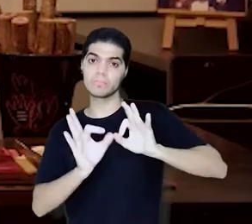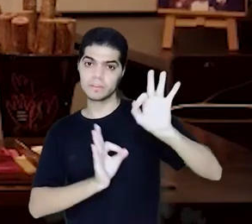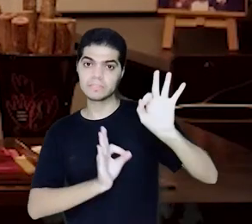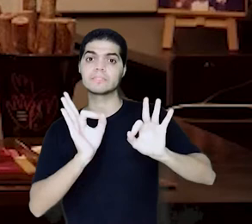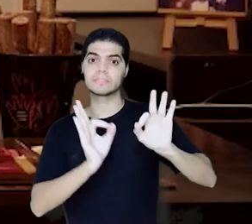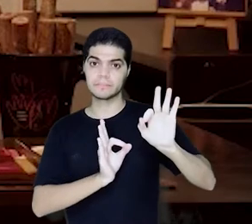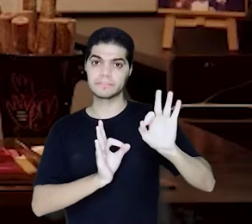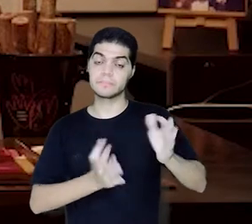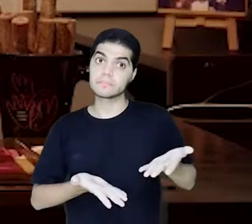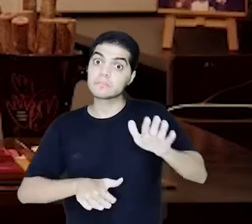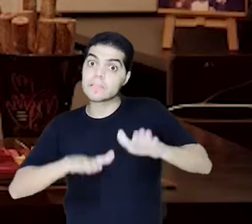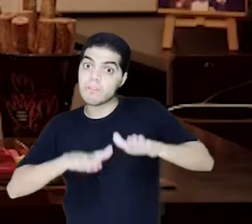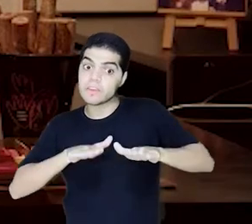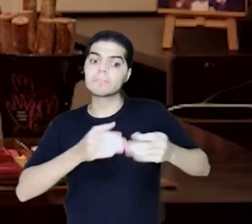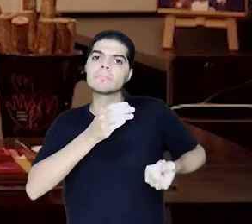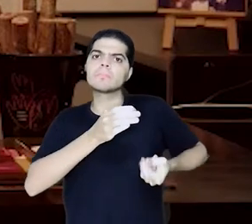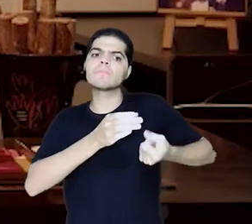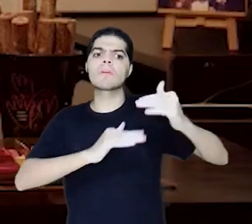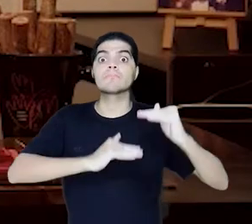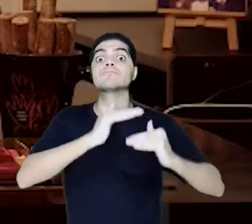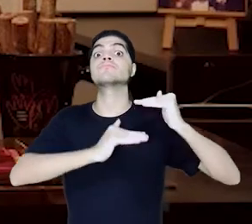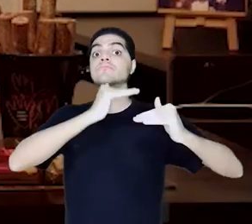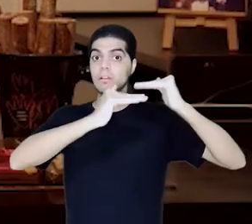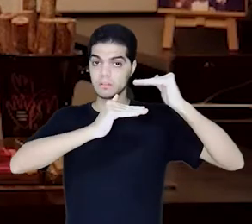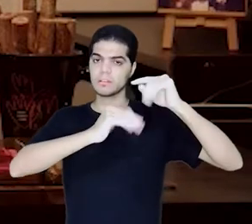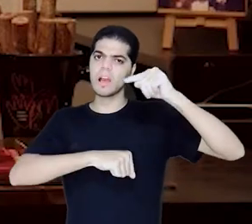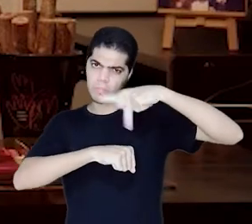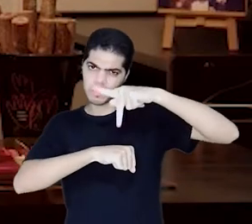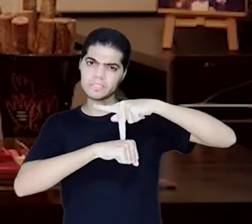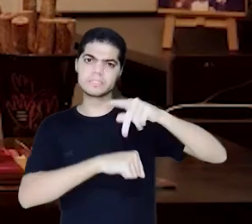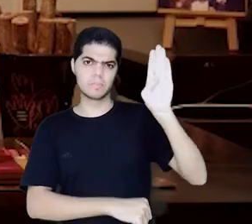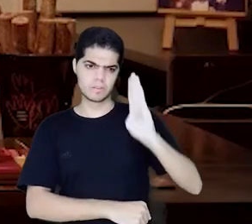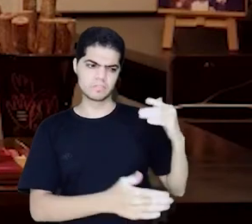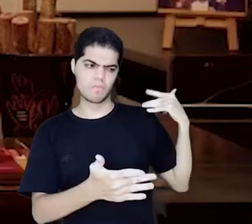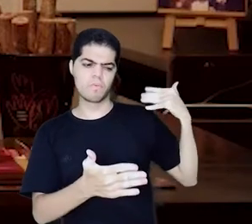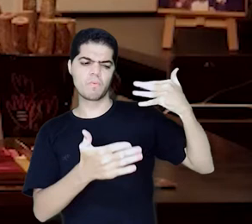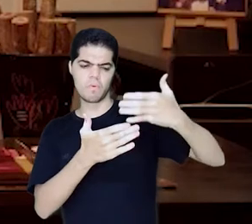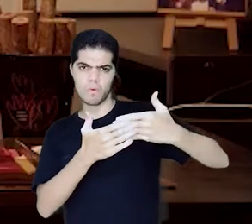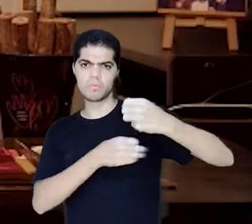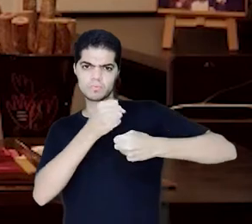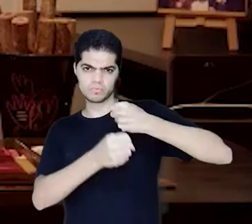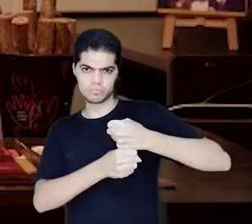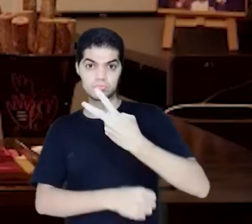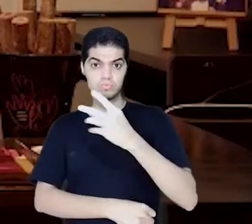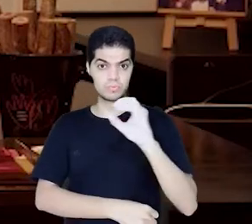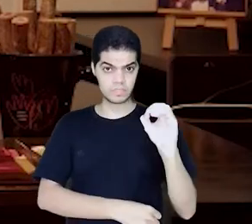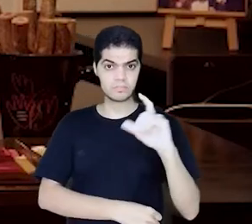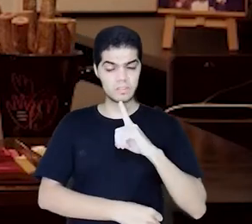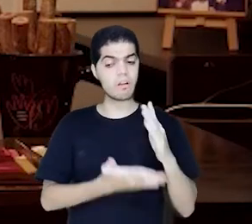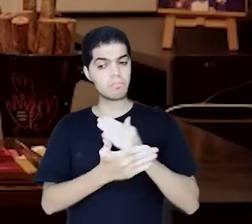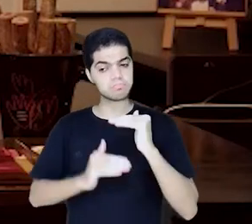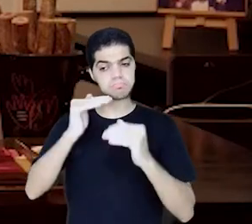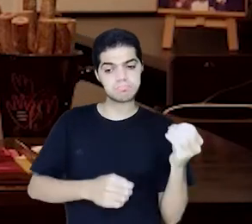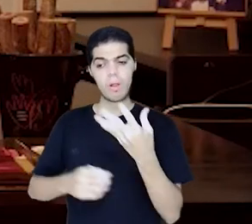Talvez alavancar a economia. O Brasil, ele, nesses 200 anos, ele se modernizou em várias